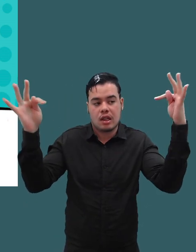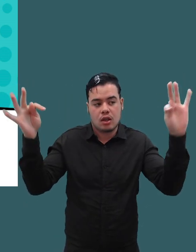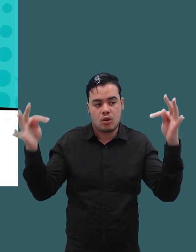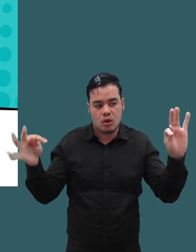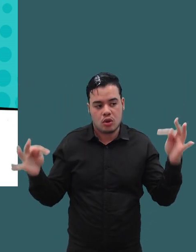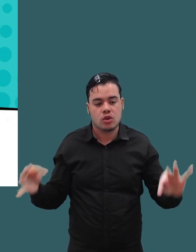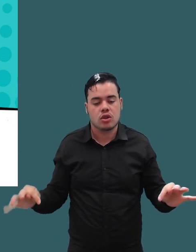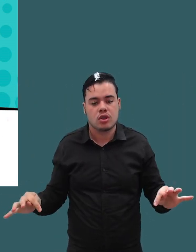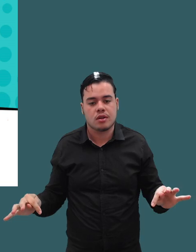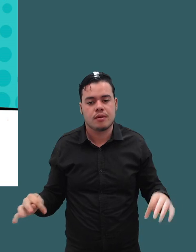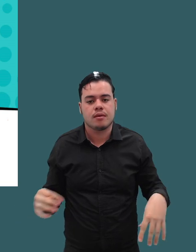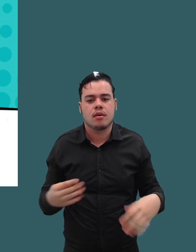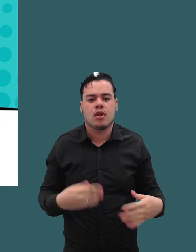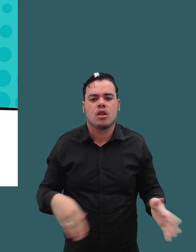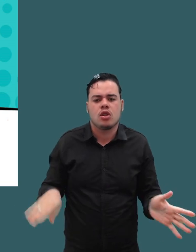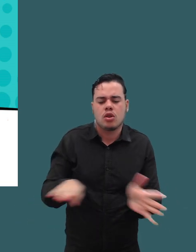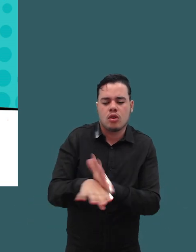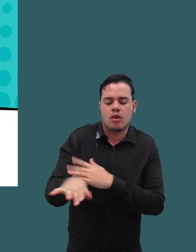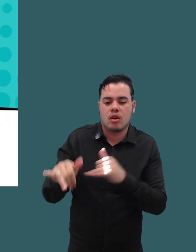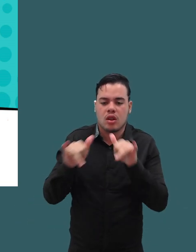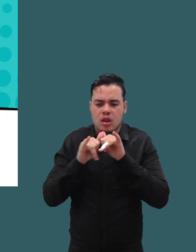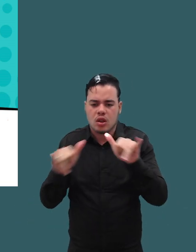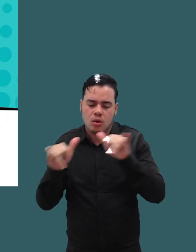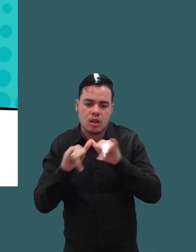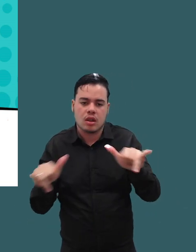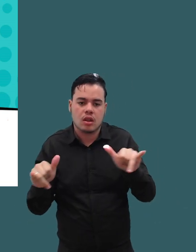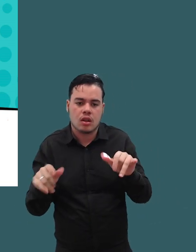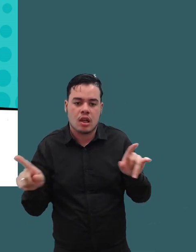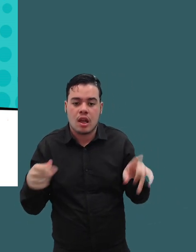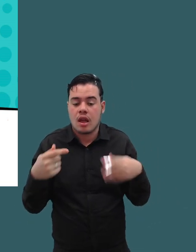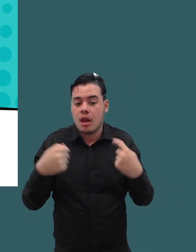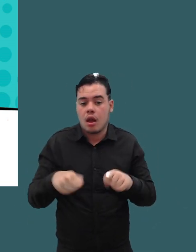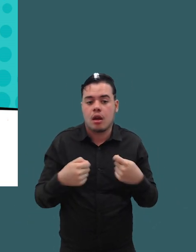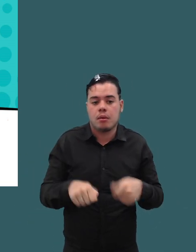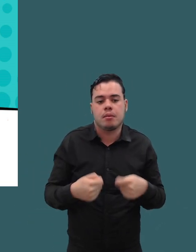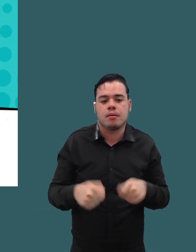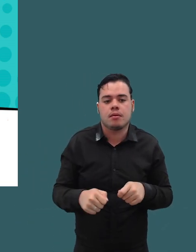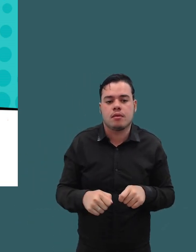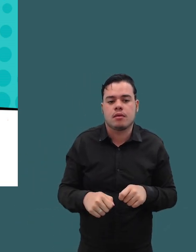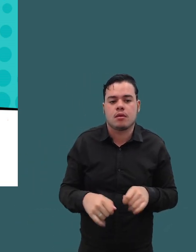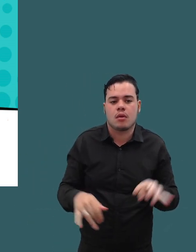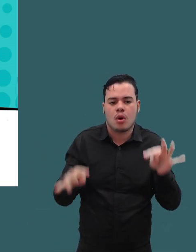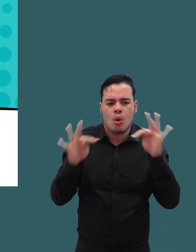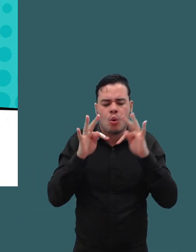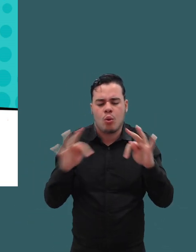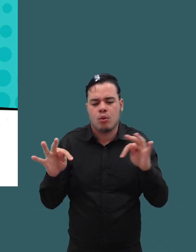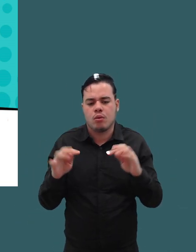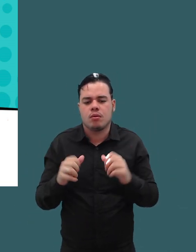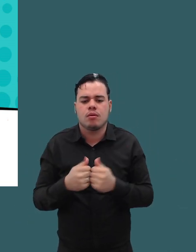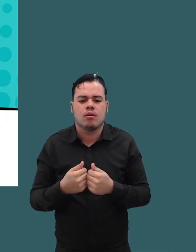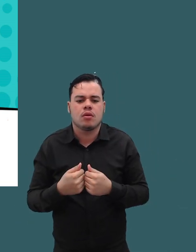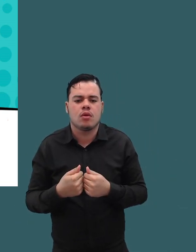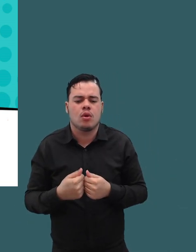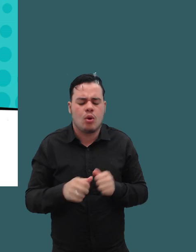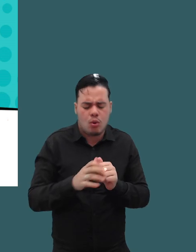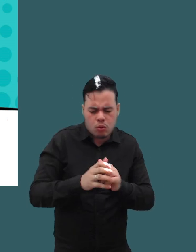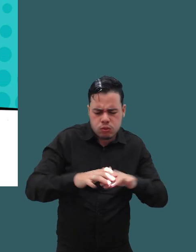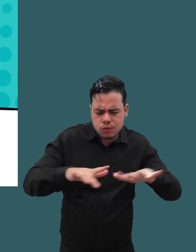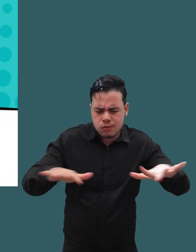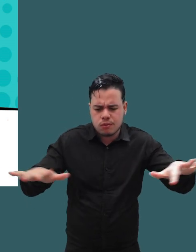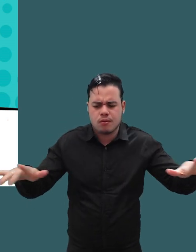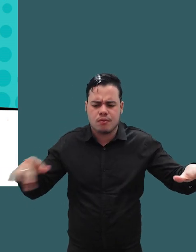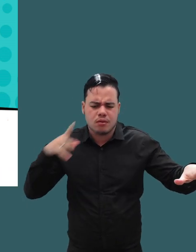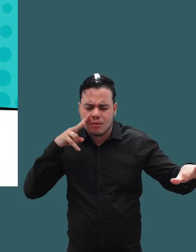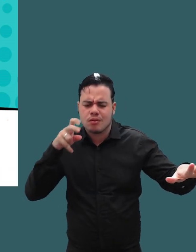conferência para dar o seguinte recado. Acho que era necessário que a gente desse a dimensão estratégica que essa área